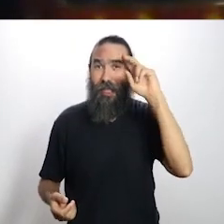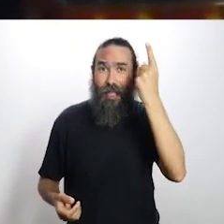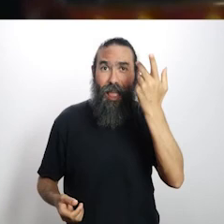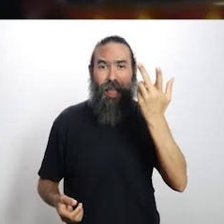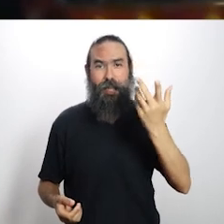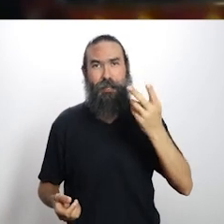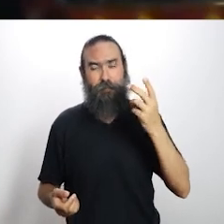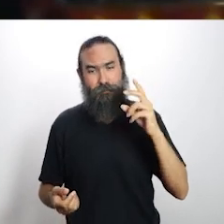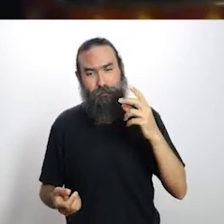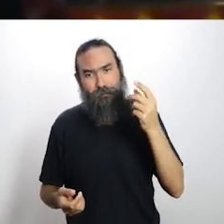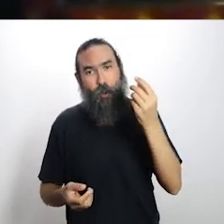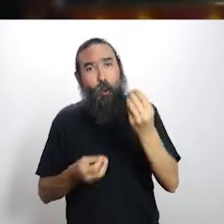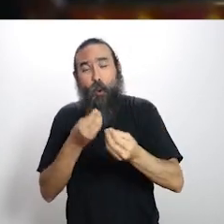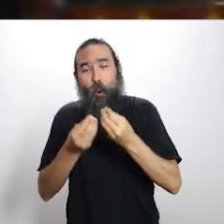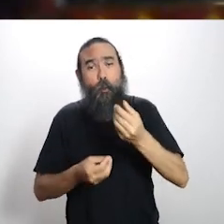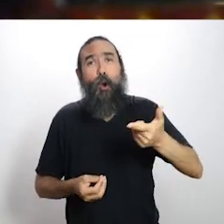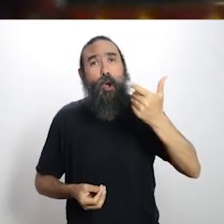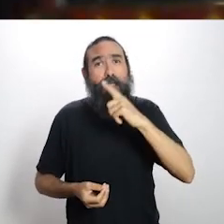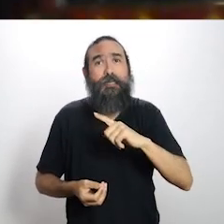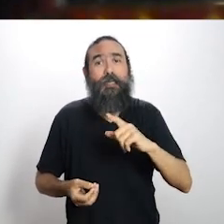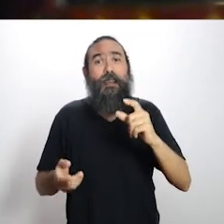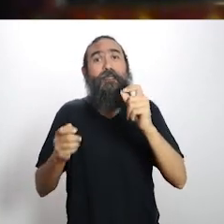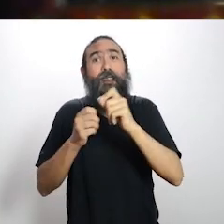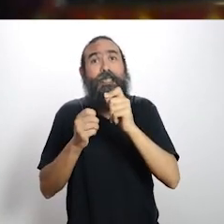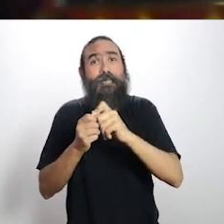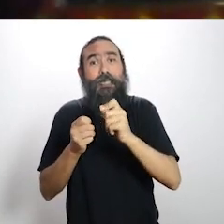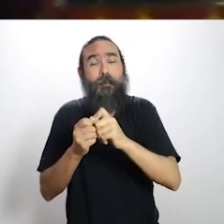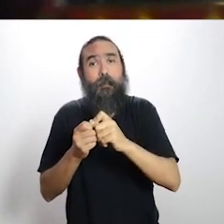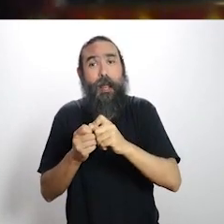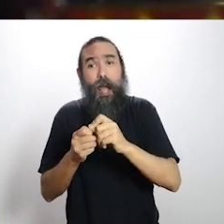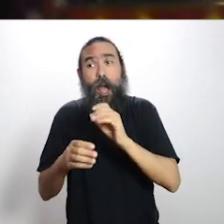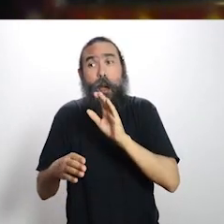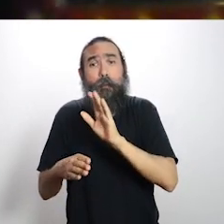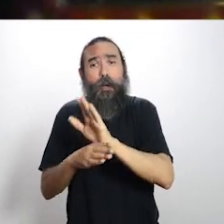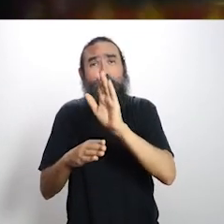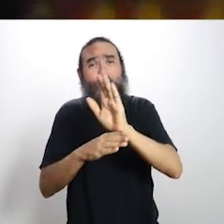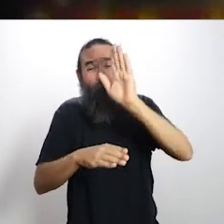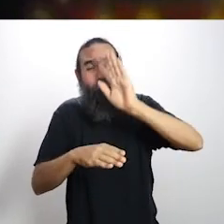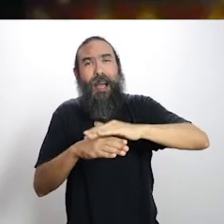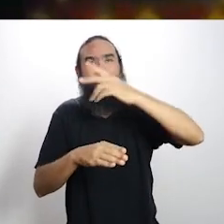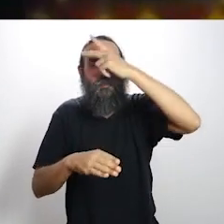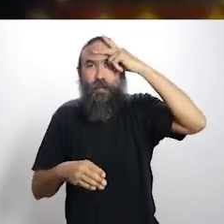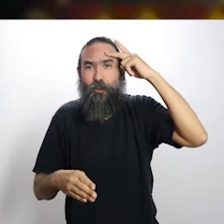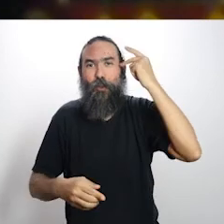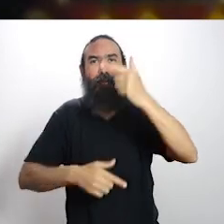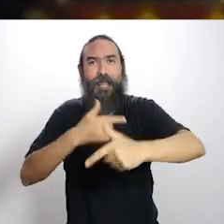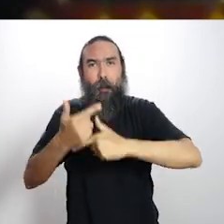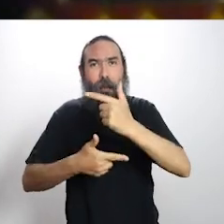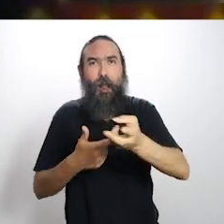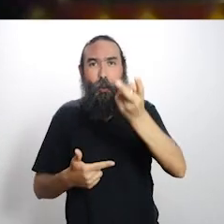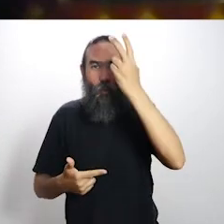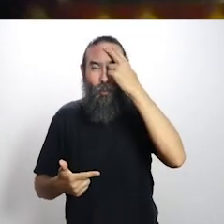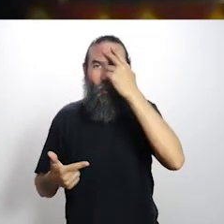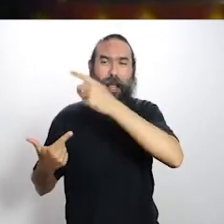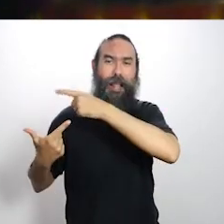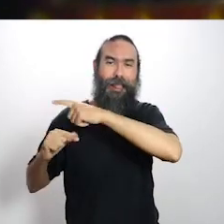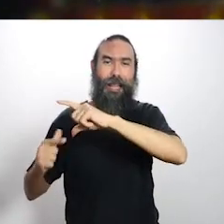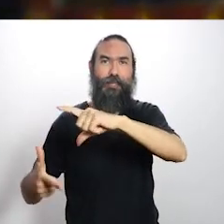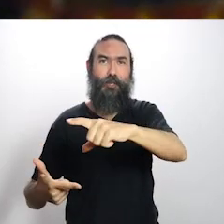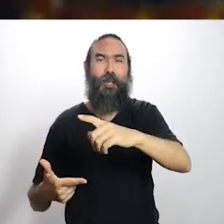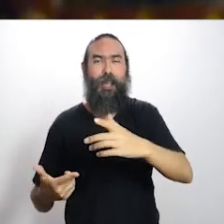é da Xambá e que vai ajudar a gente a refletir um pouco e se provocar